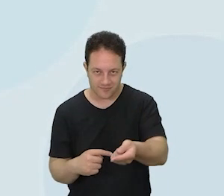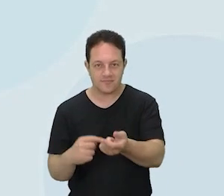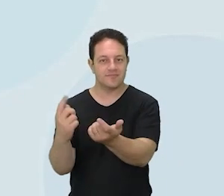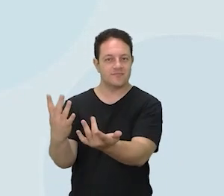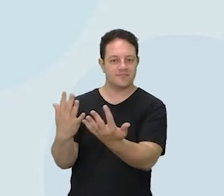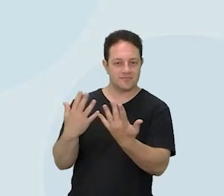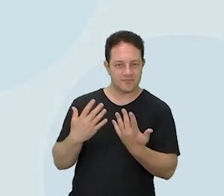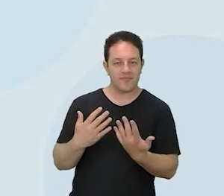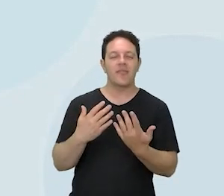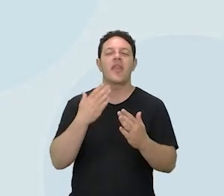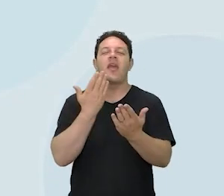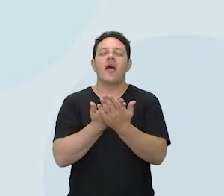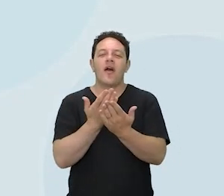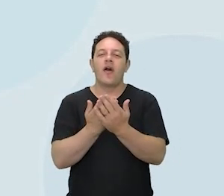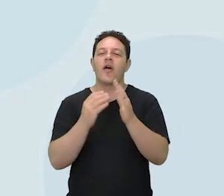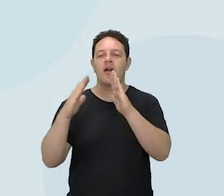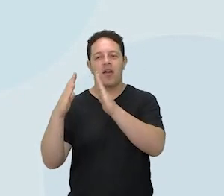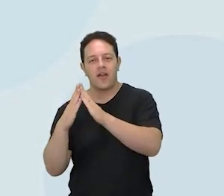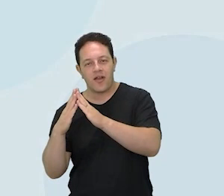pós-aula híbrida,